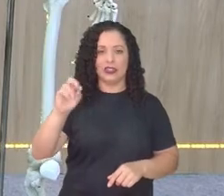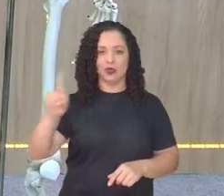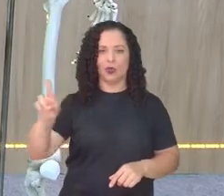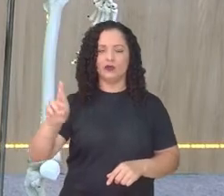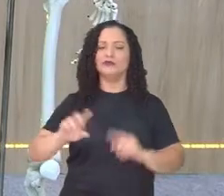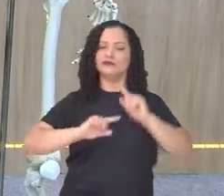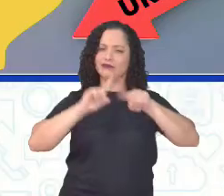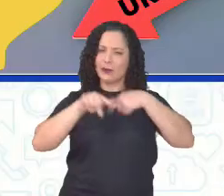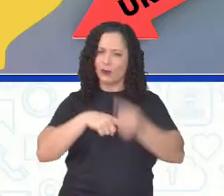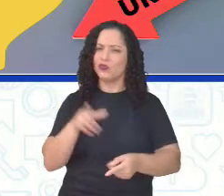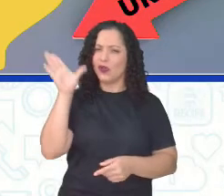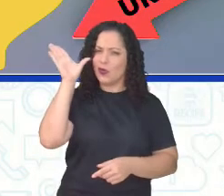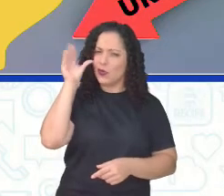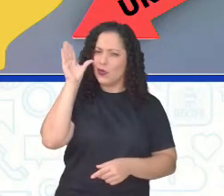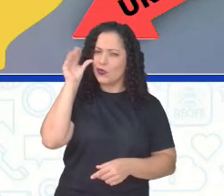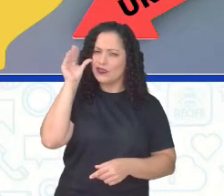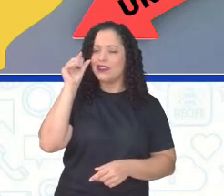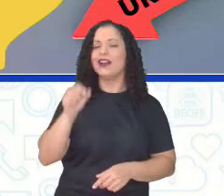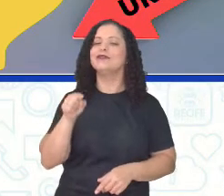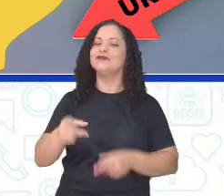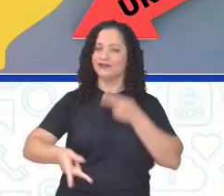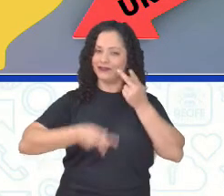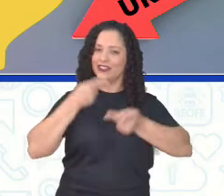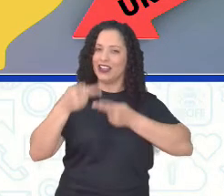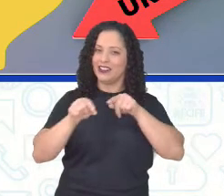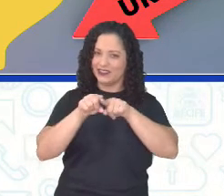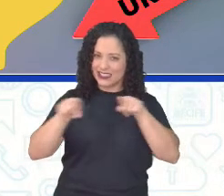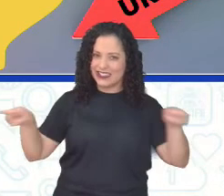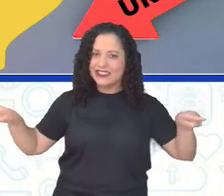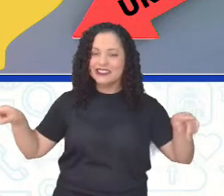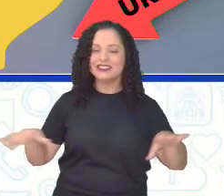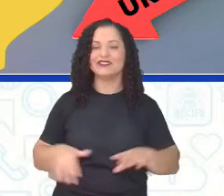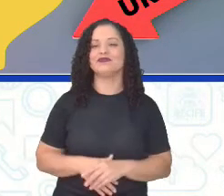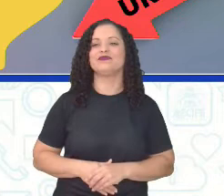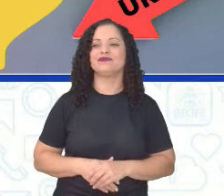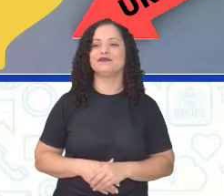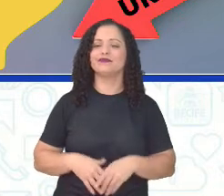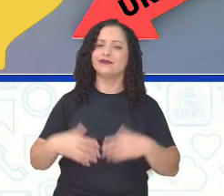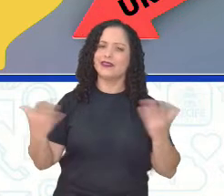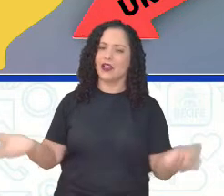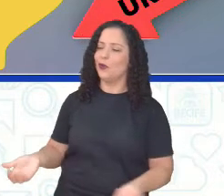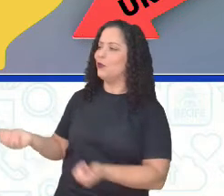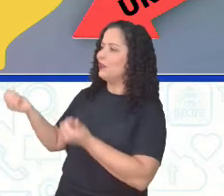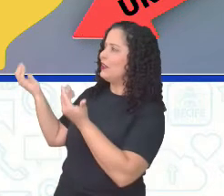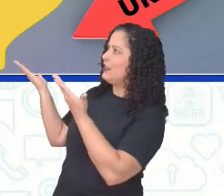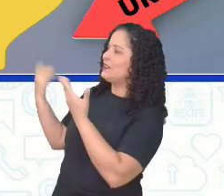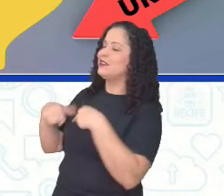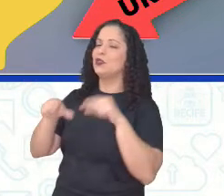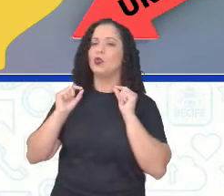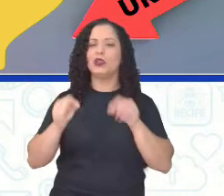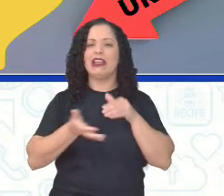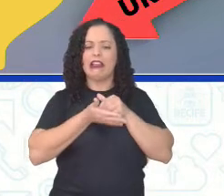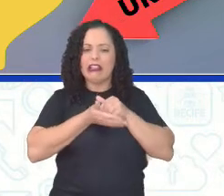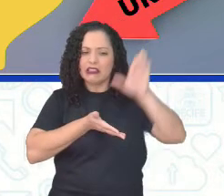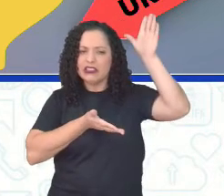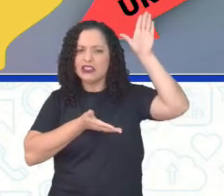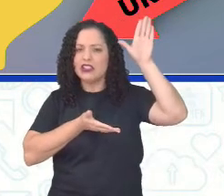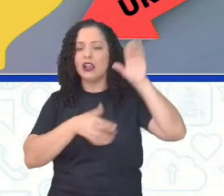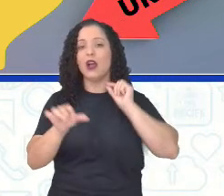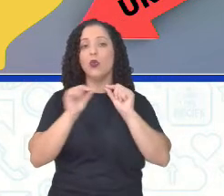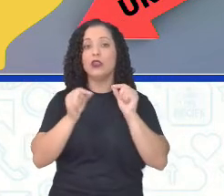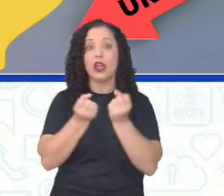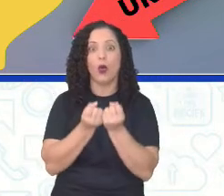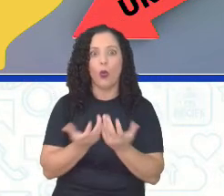sistema excretor em relação ao sistema circulatório. Mas vamos lá. O sistema excretor elimina o excesso de resíduos